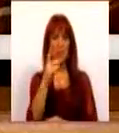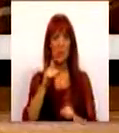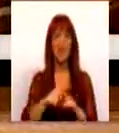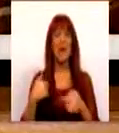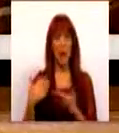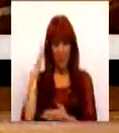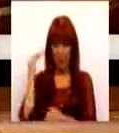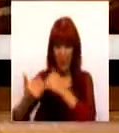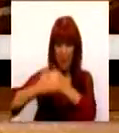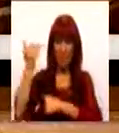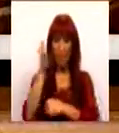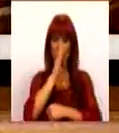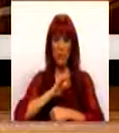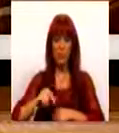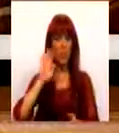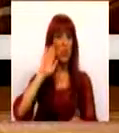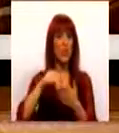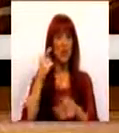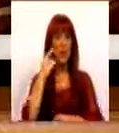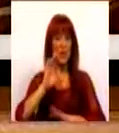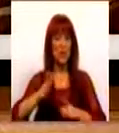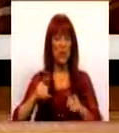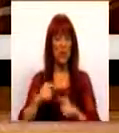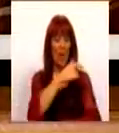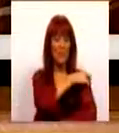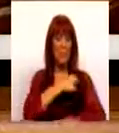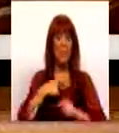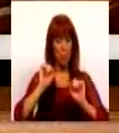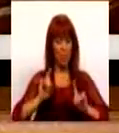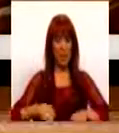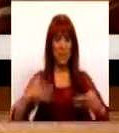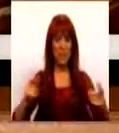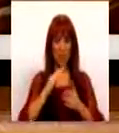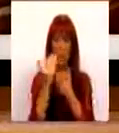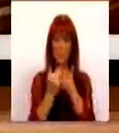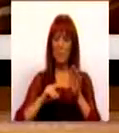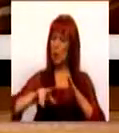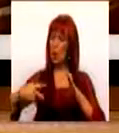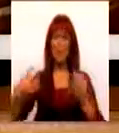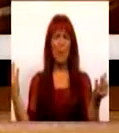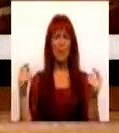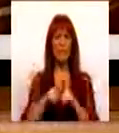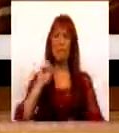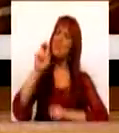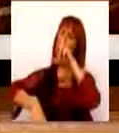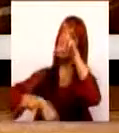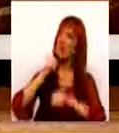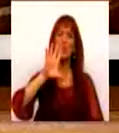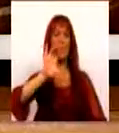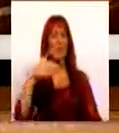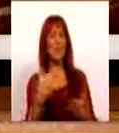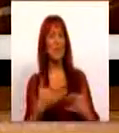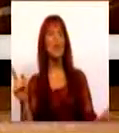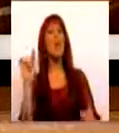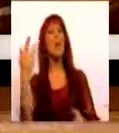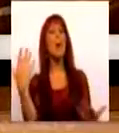que estamos a executar com os resultados já conhecidos, representou o início desse programa reformista de modernização do país que